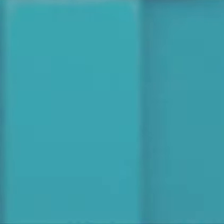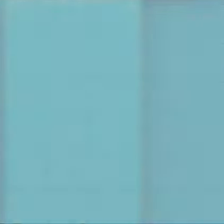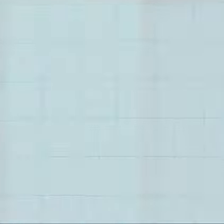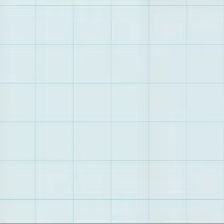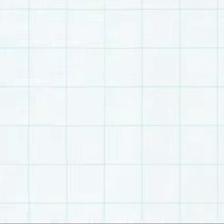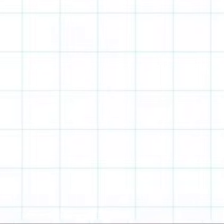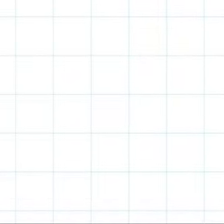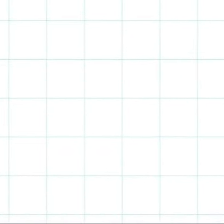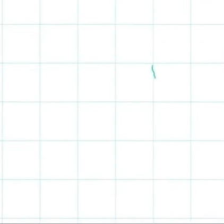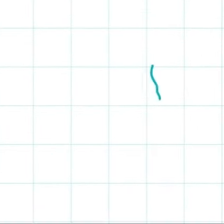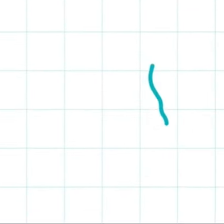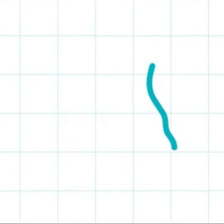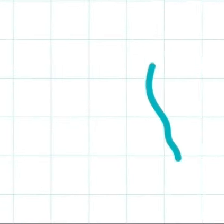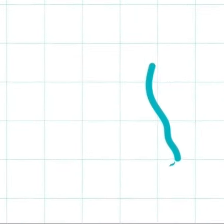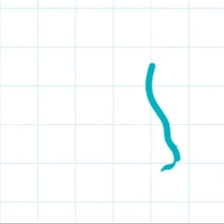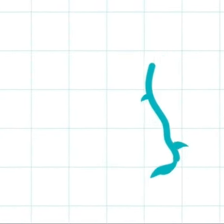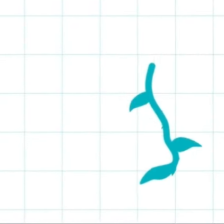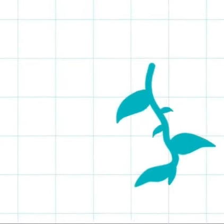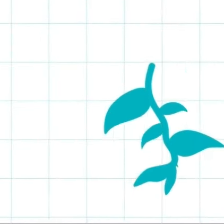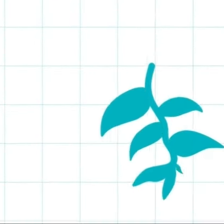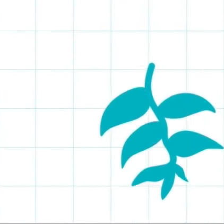aula?